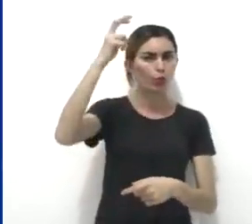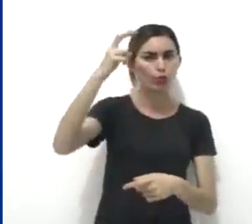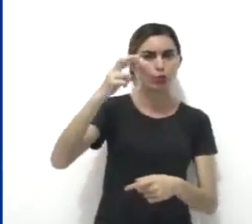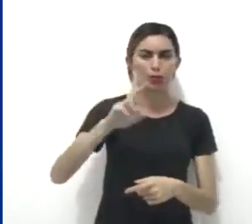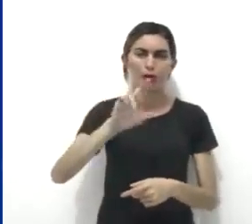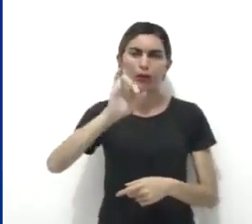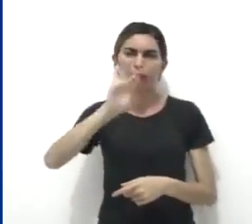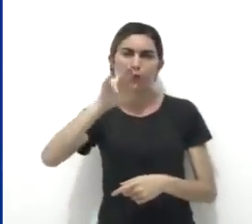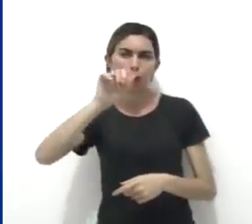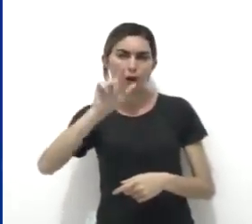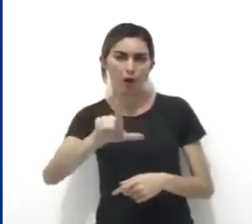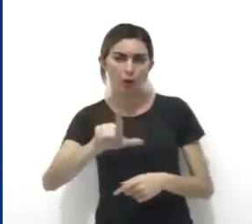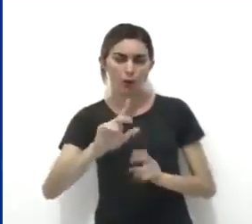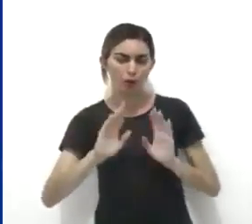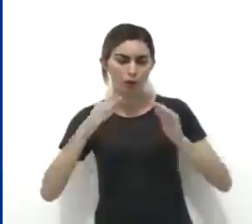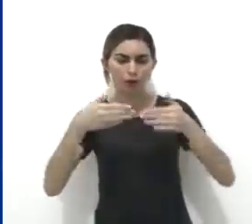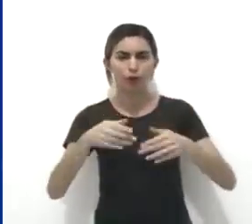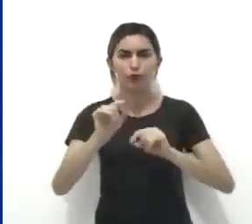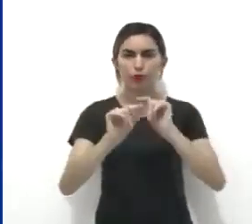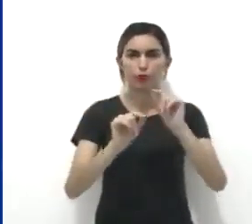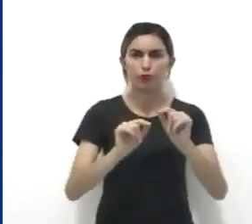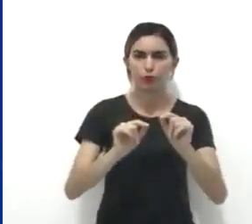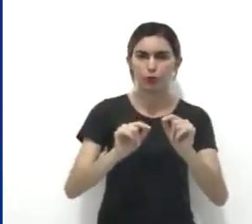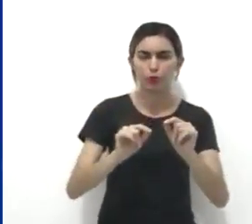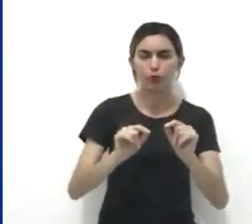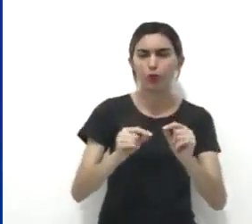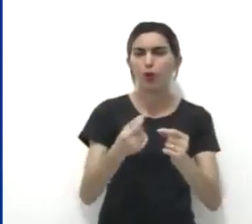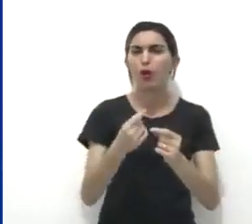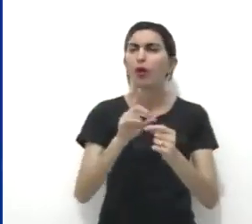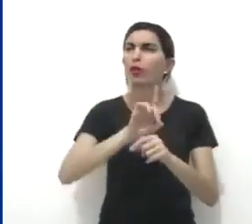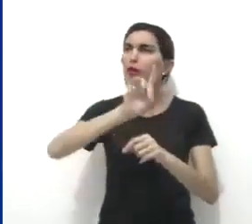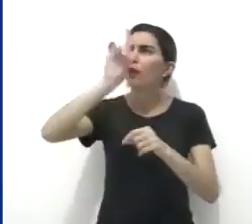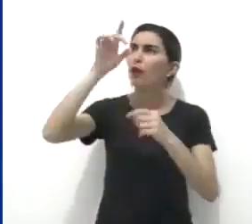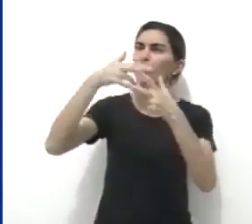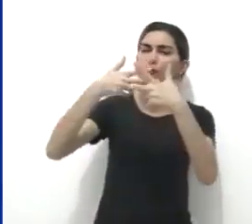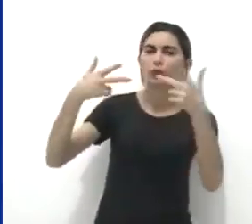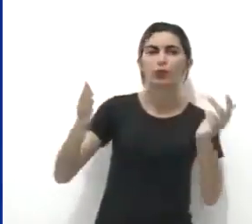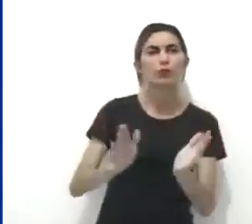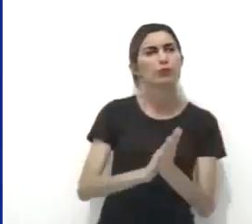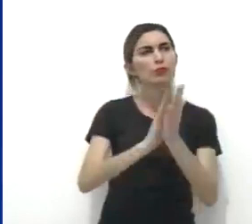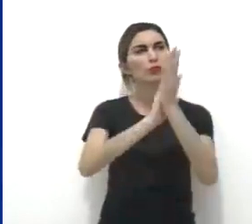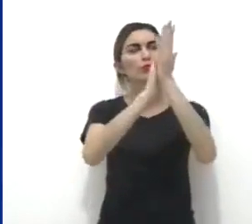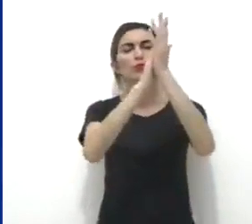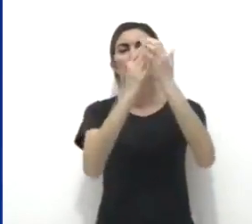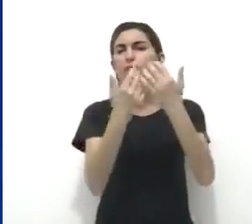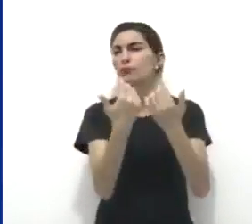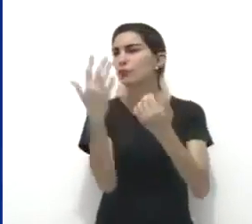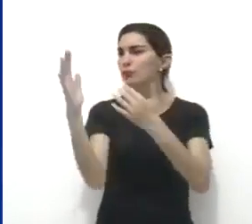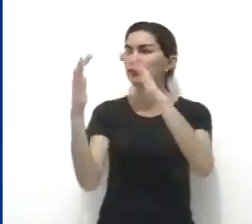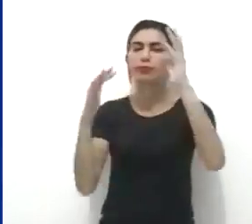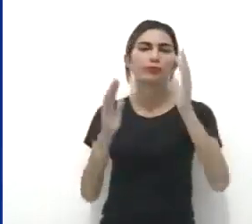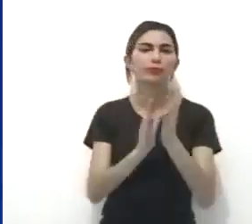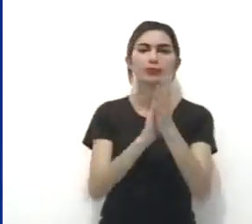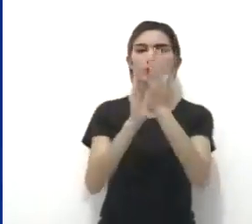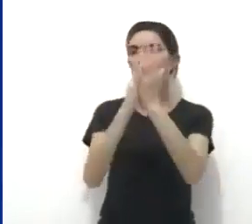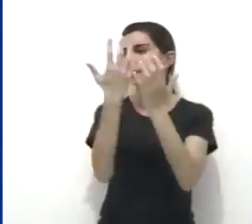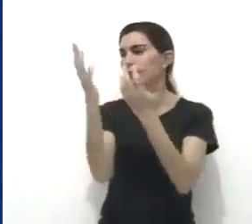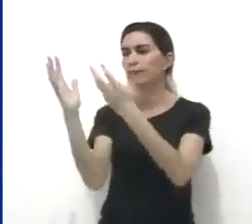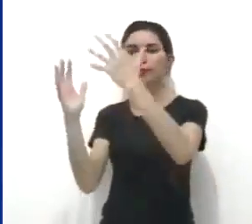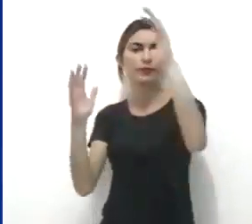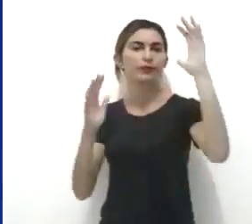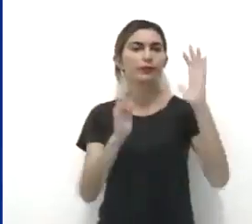tribal ritualística, voltam-se para o mítico e o divino, o culto aos elementos e às divindades